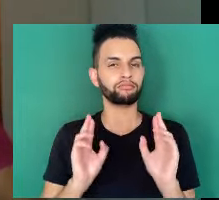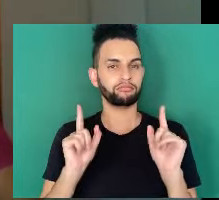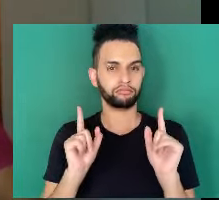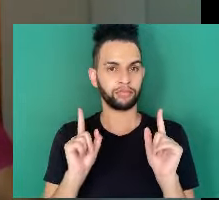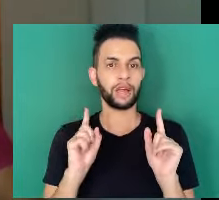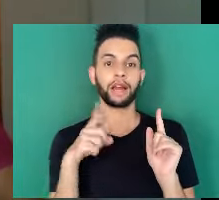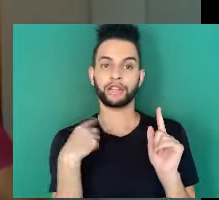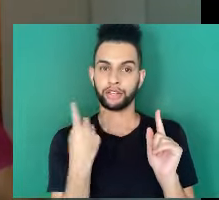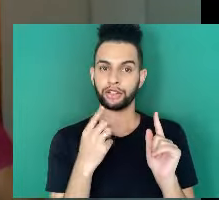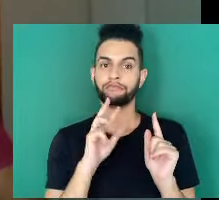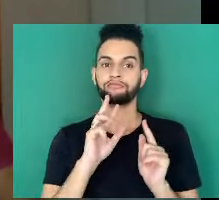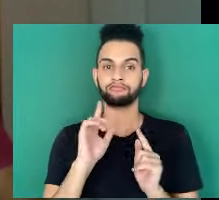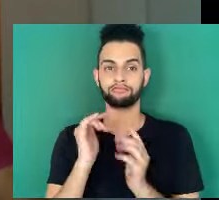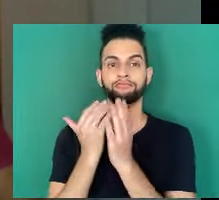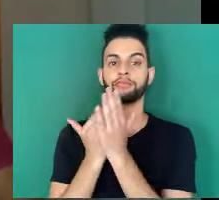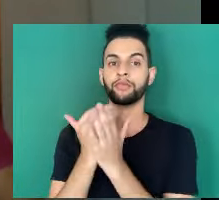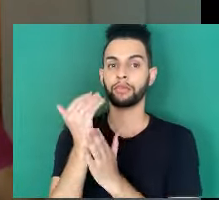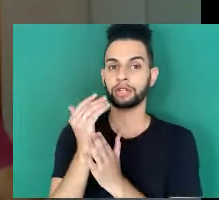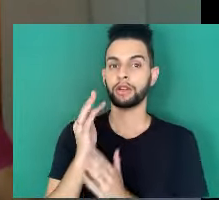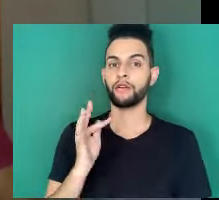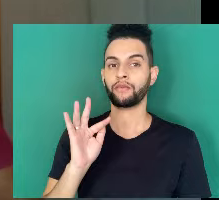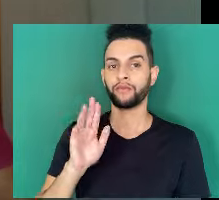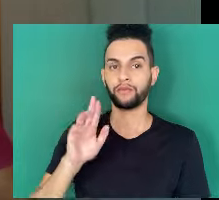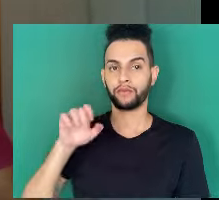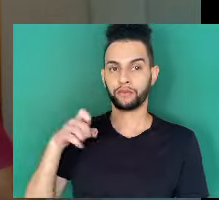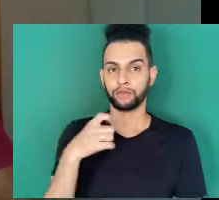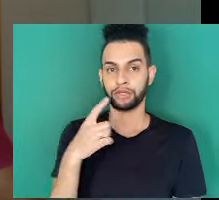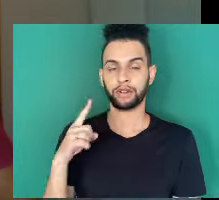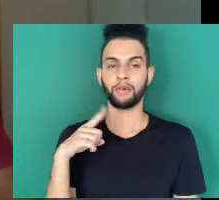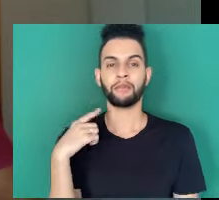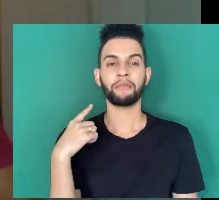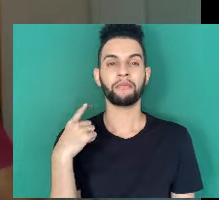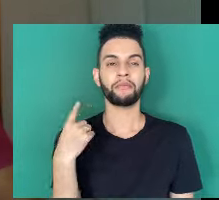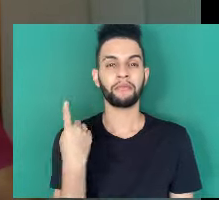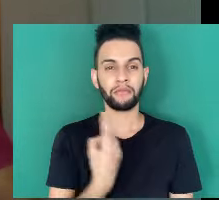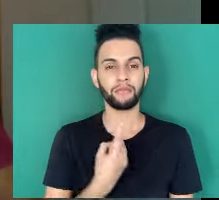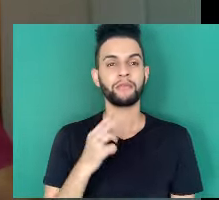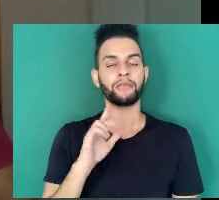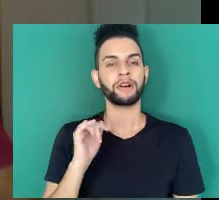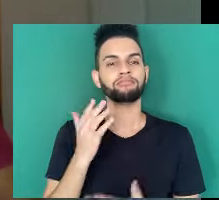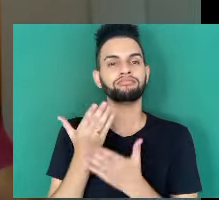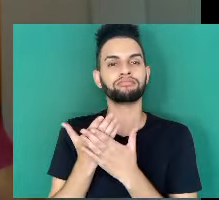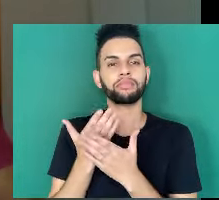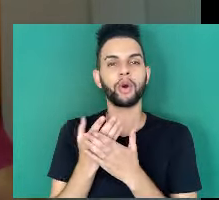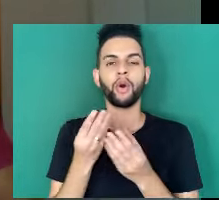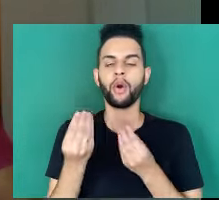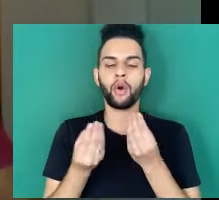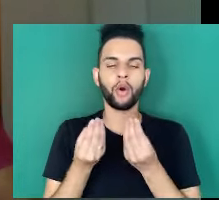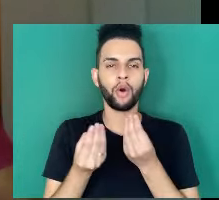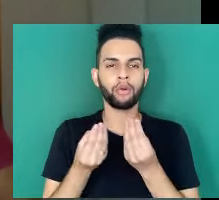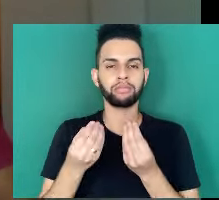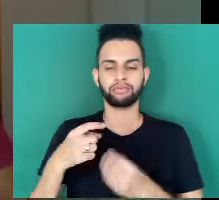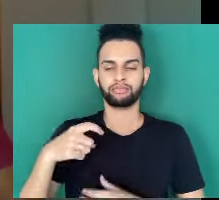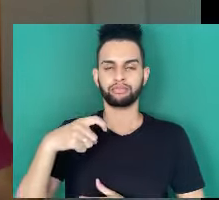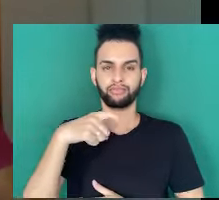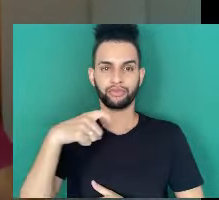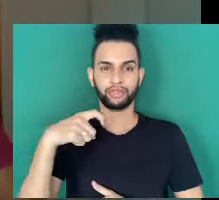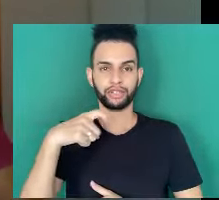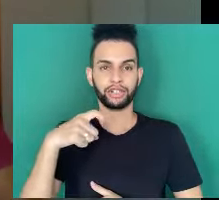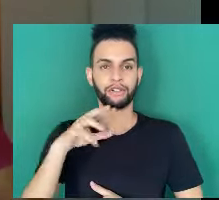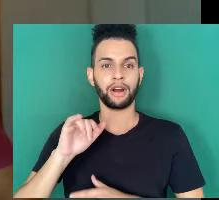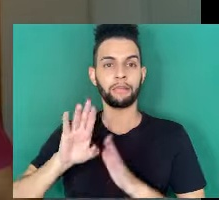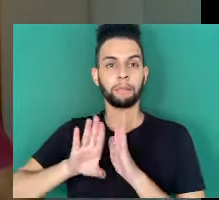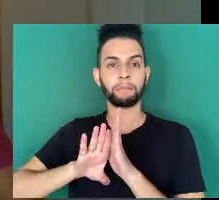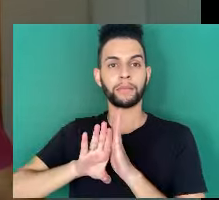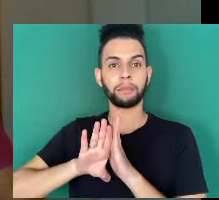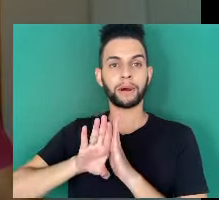com uma função, mas vamos analisar o seu comportamento quando a variável x